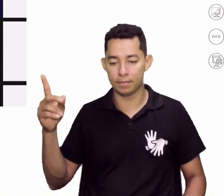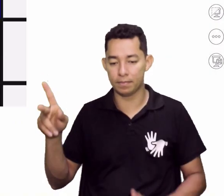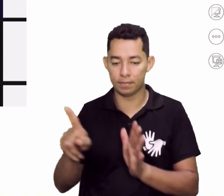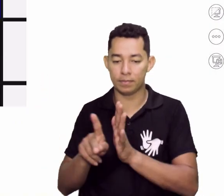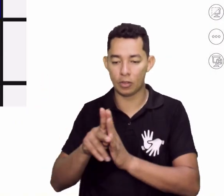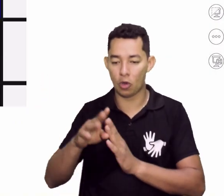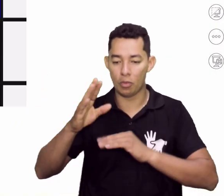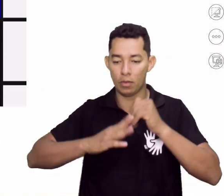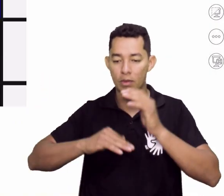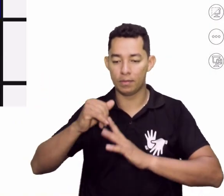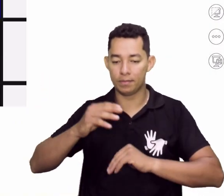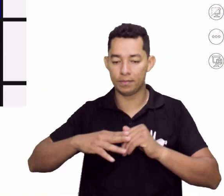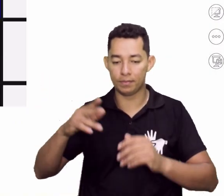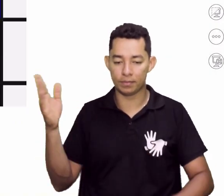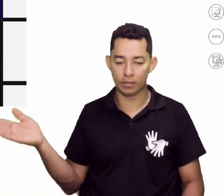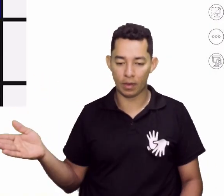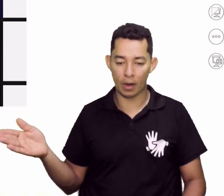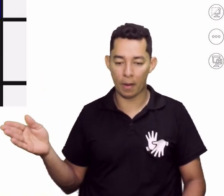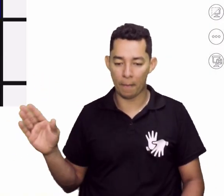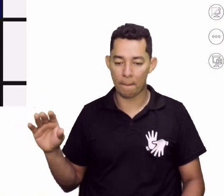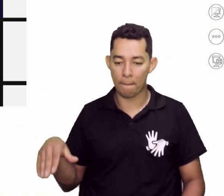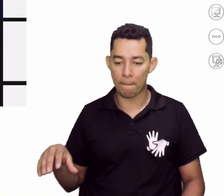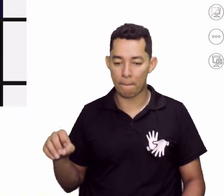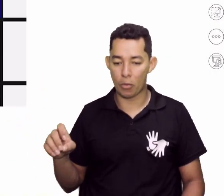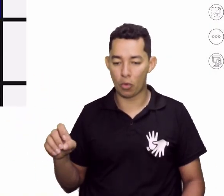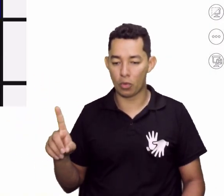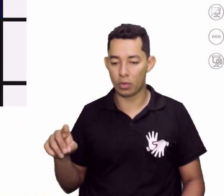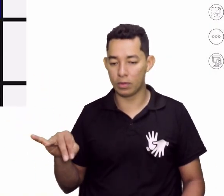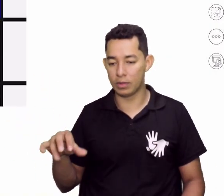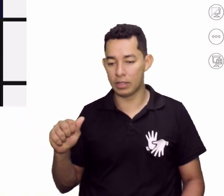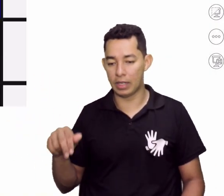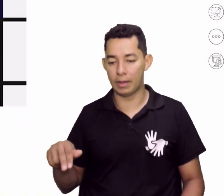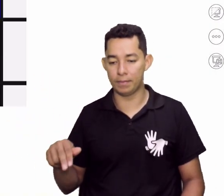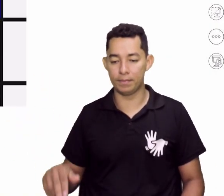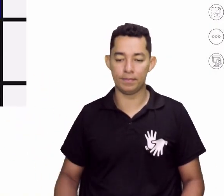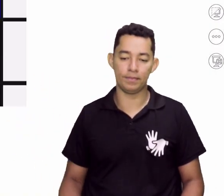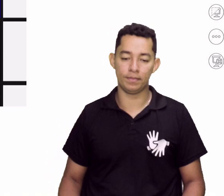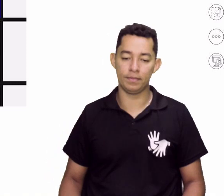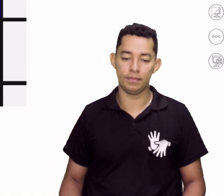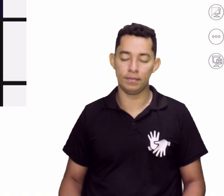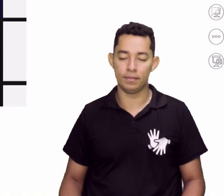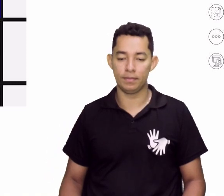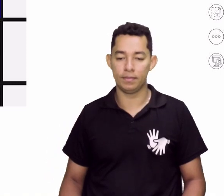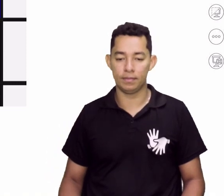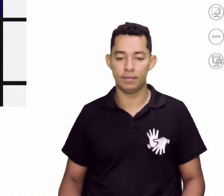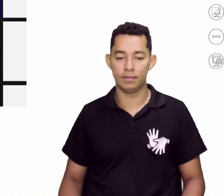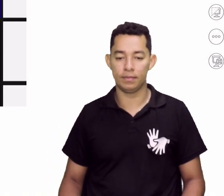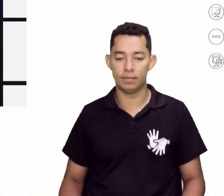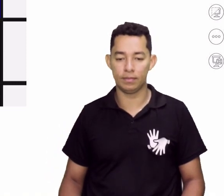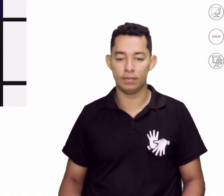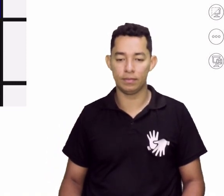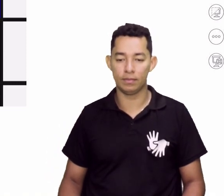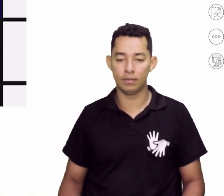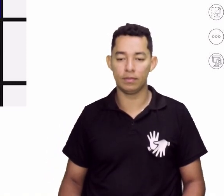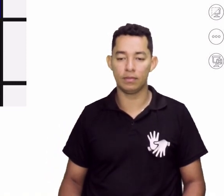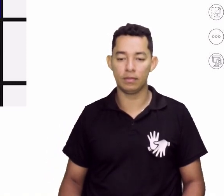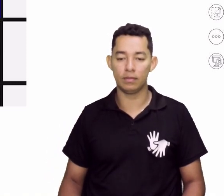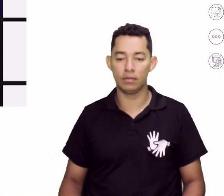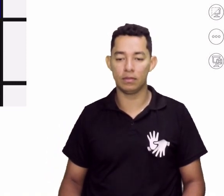Acho que é Pieter Mondrian. Pedrinho. Então você está vendo aqui essas